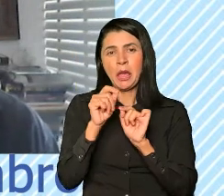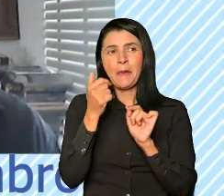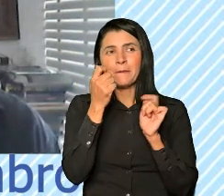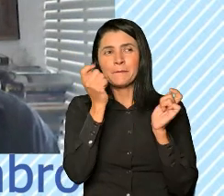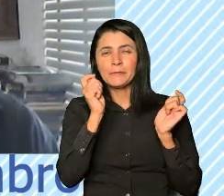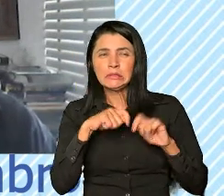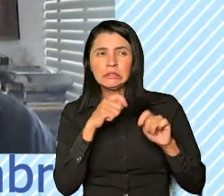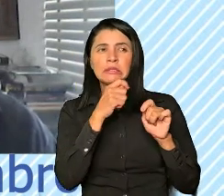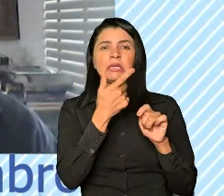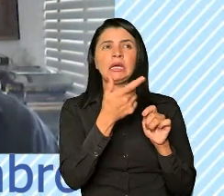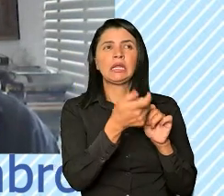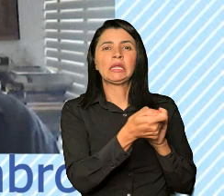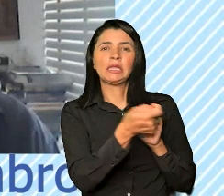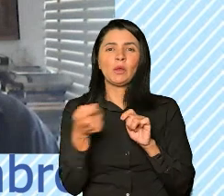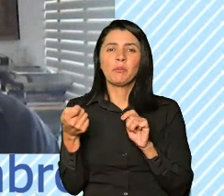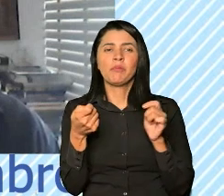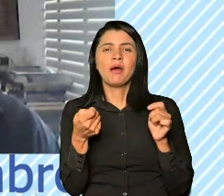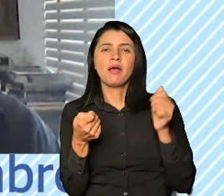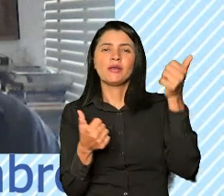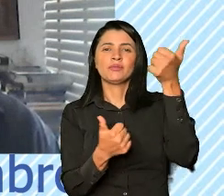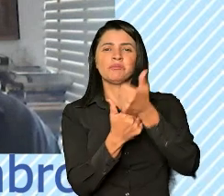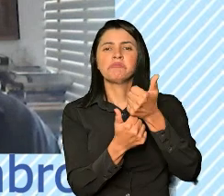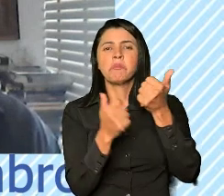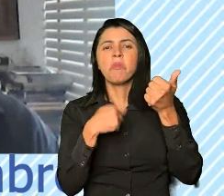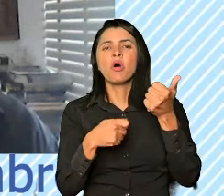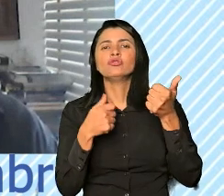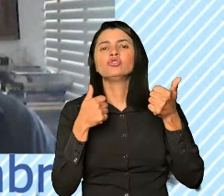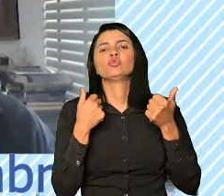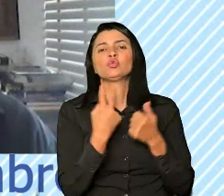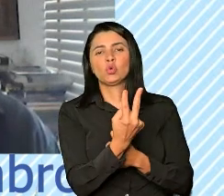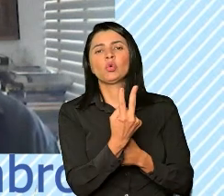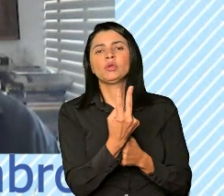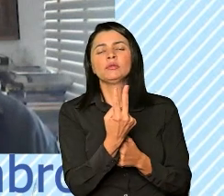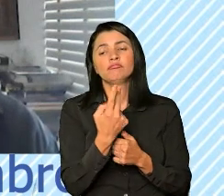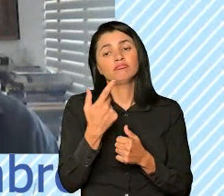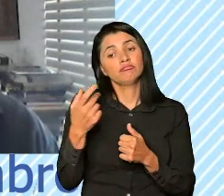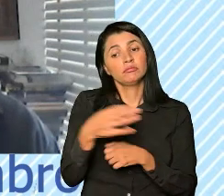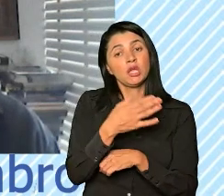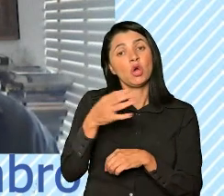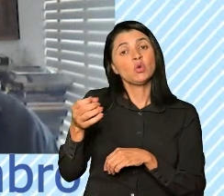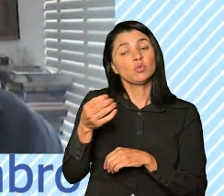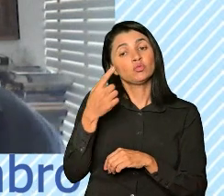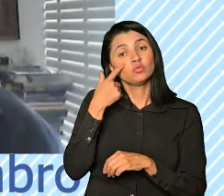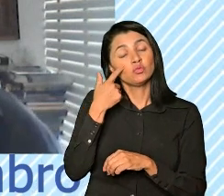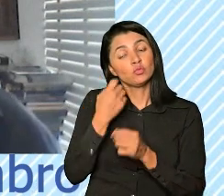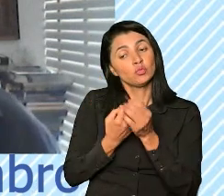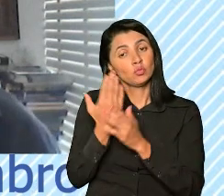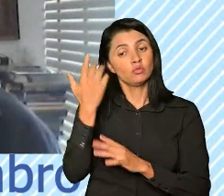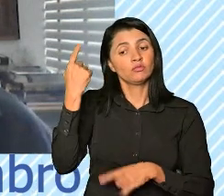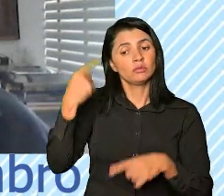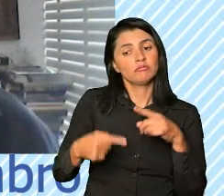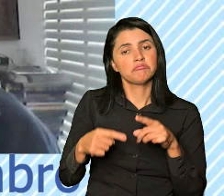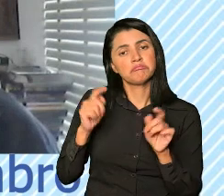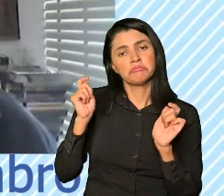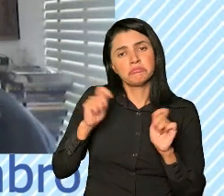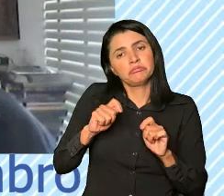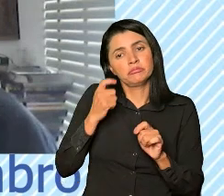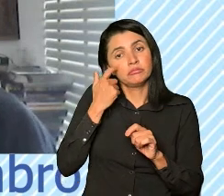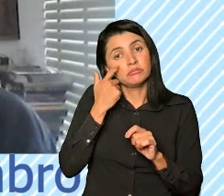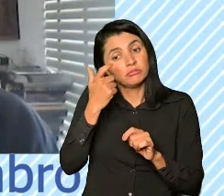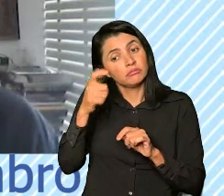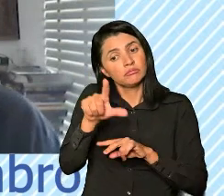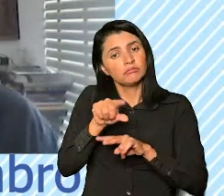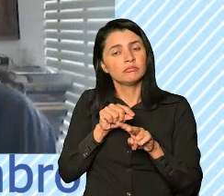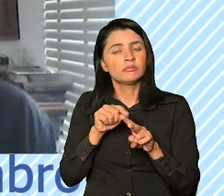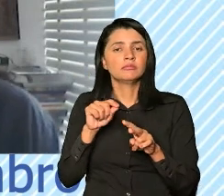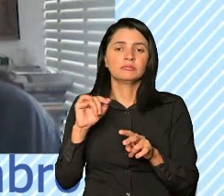gente pode pôr os dois face a face e aí criar um novo debate. Talvez seja uma alternativa interessante também. Então,